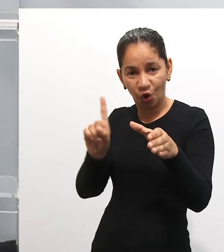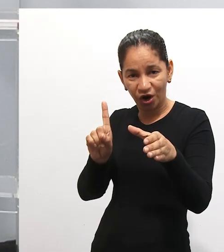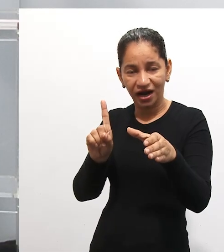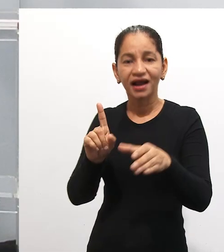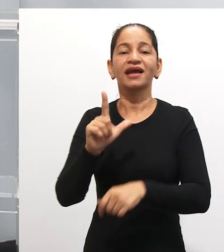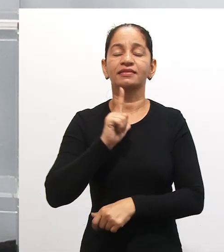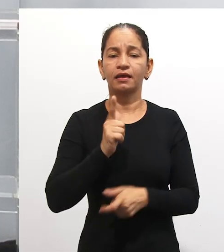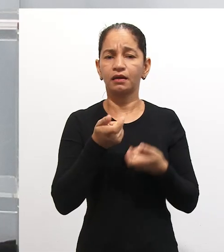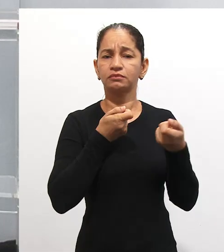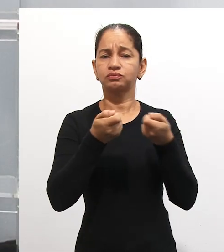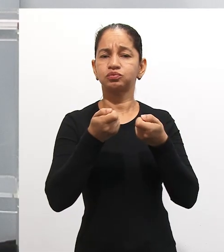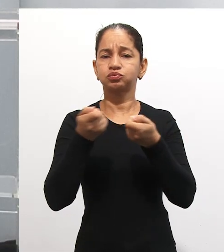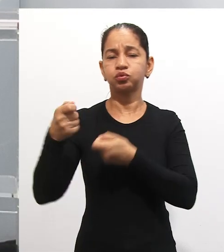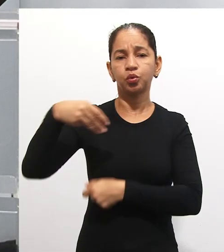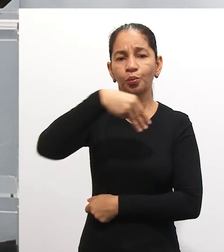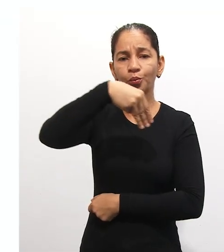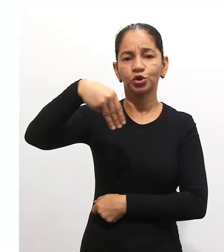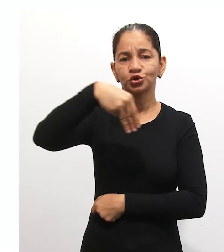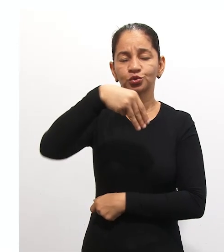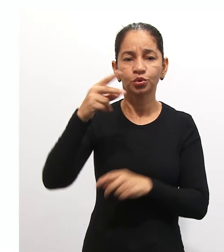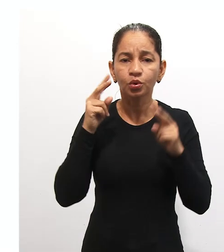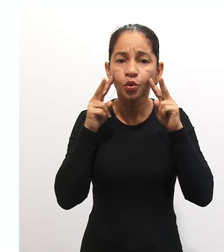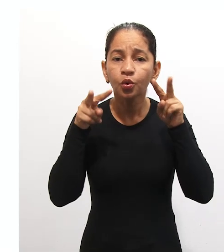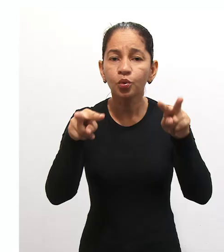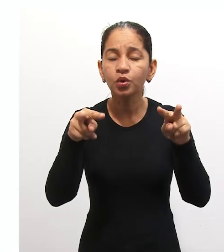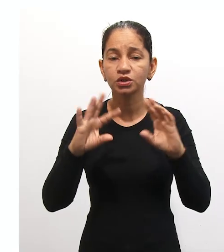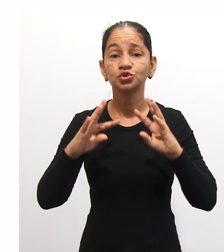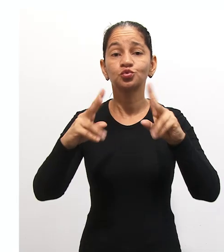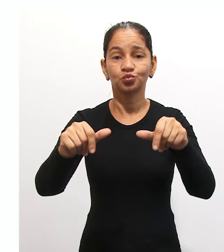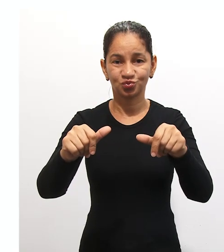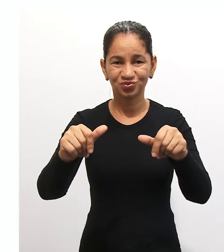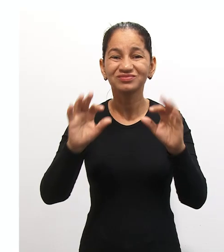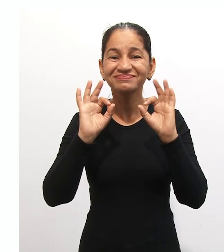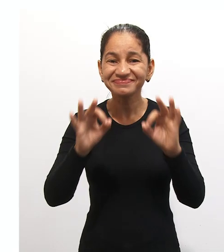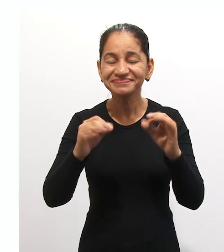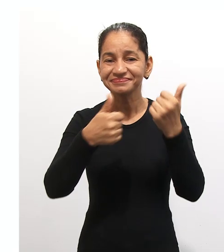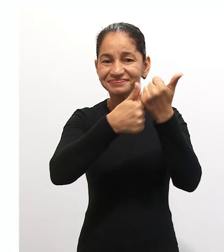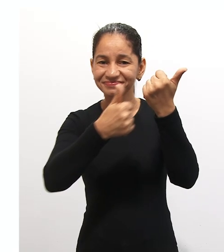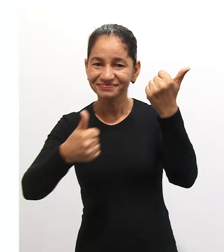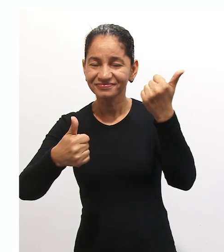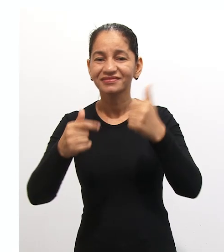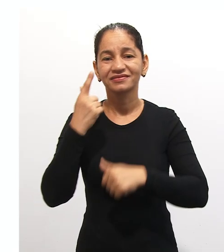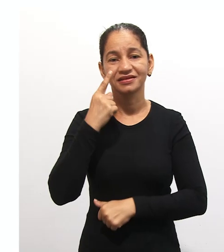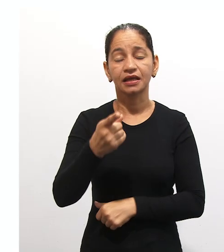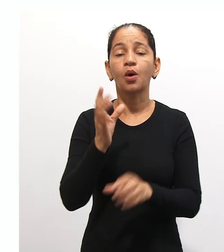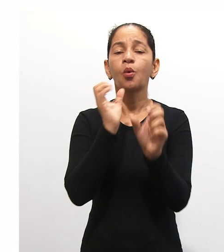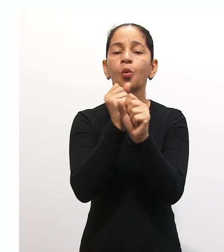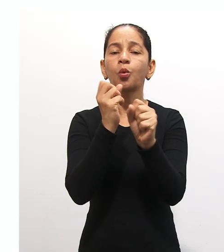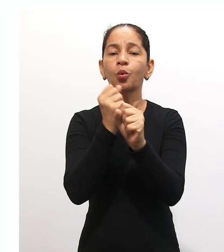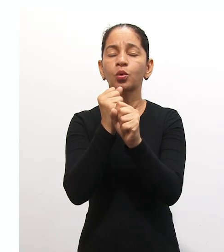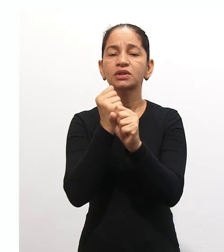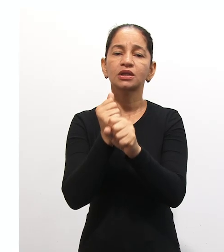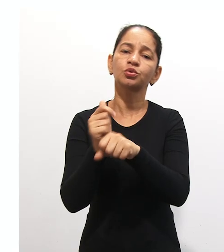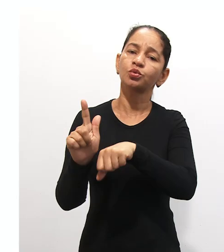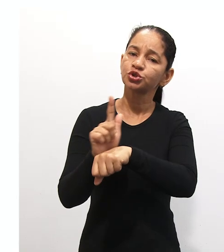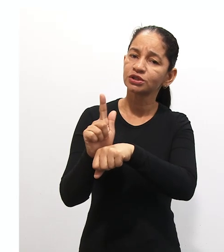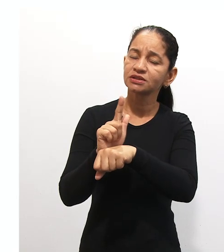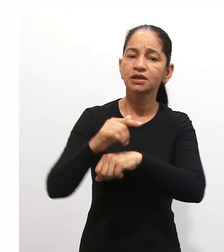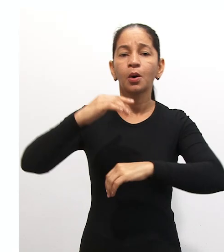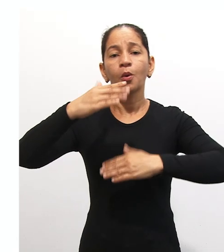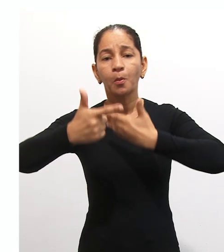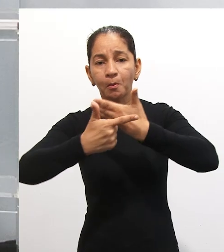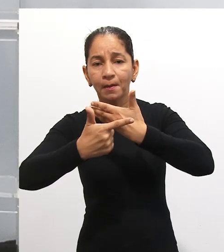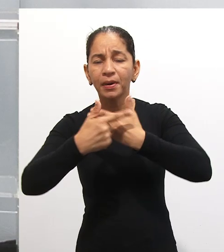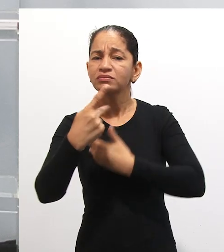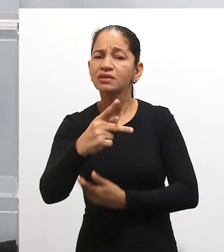monitora, né, os demais departamentos. O papel do contador gerencial. Bom, gente, só enfatizando aqui,